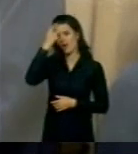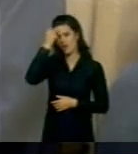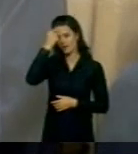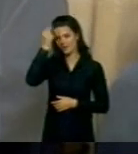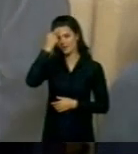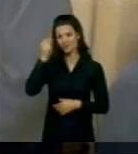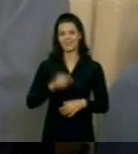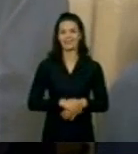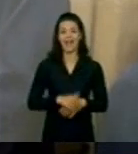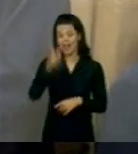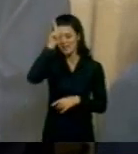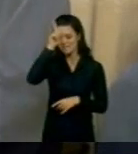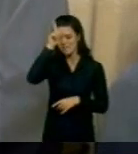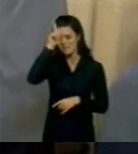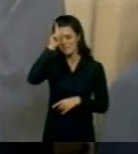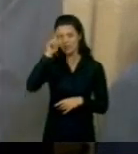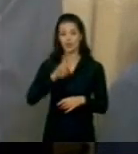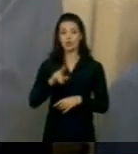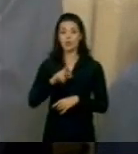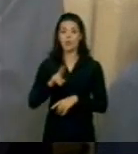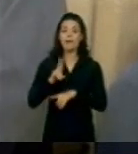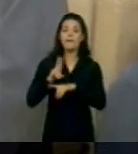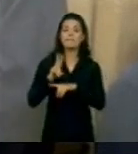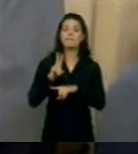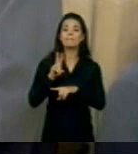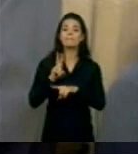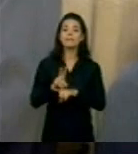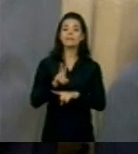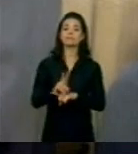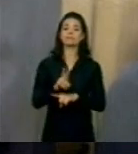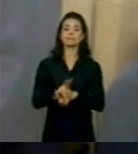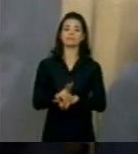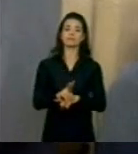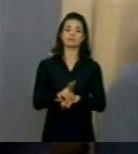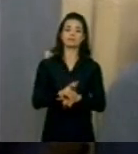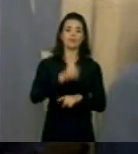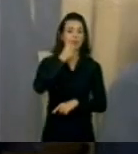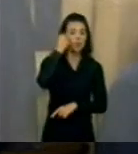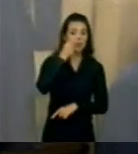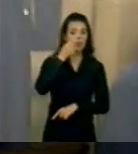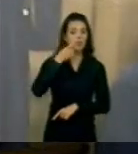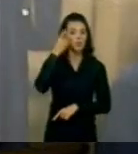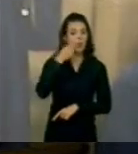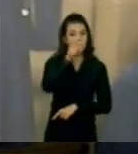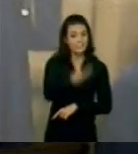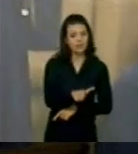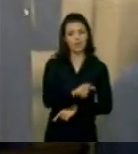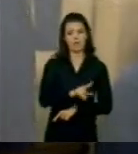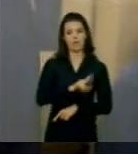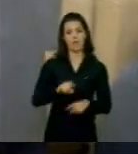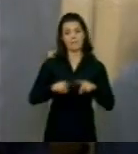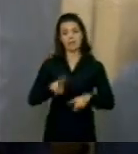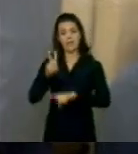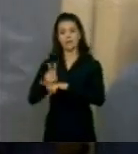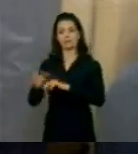portanto, preservar a pessoa do parlamentar, mas visa preservar o parlamento como instituição, a